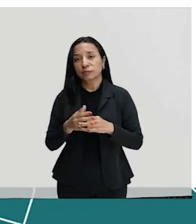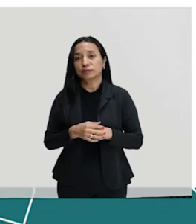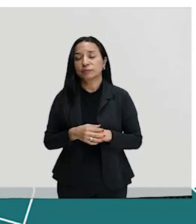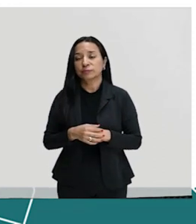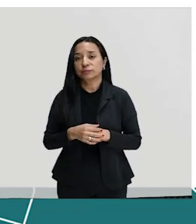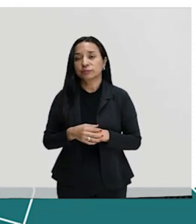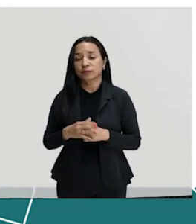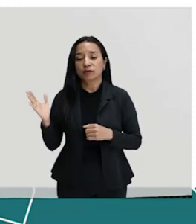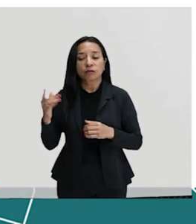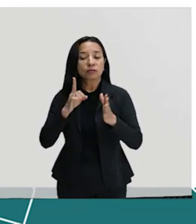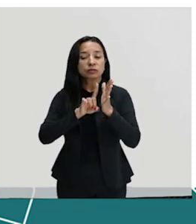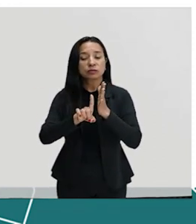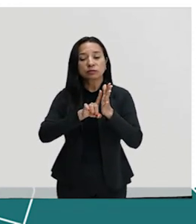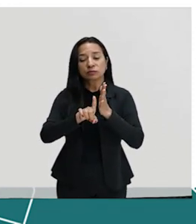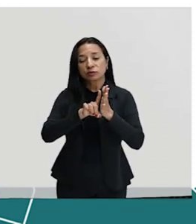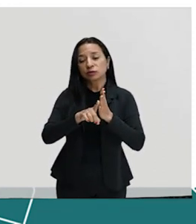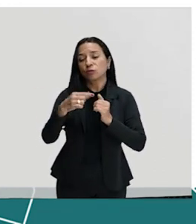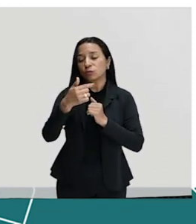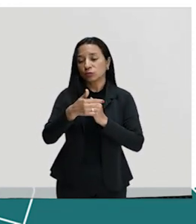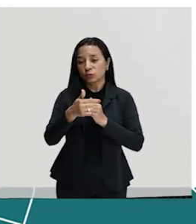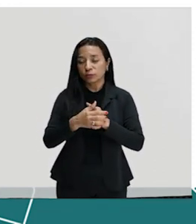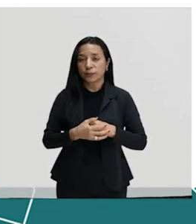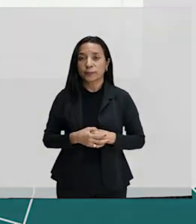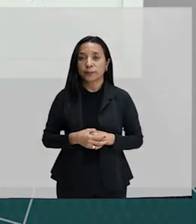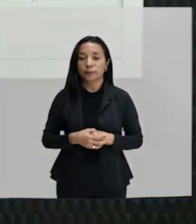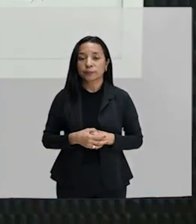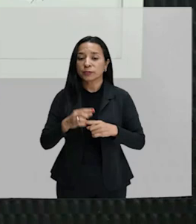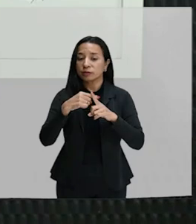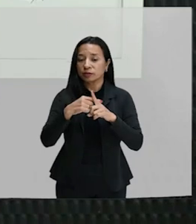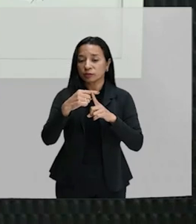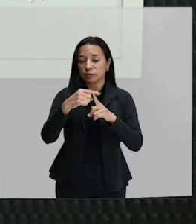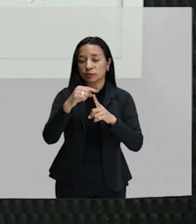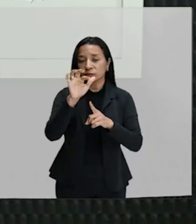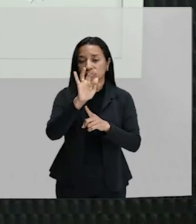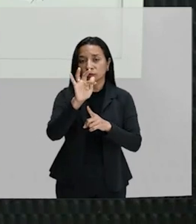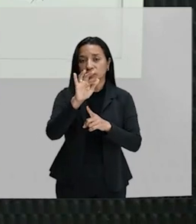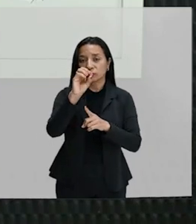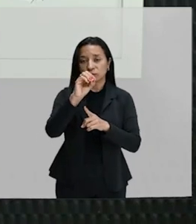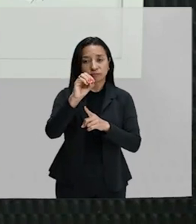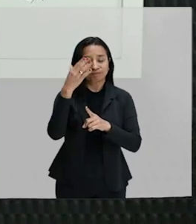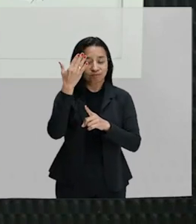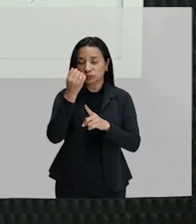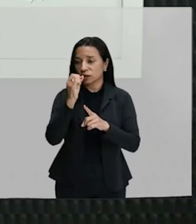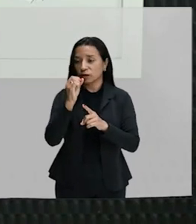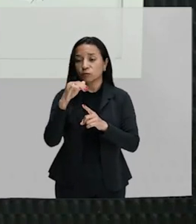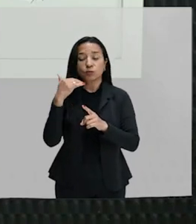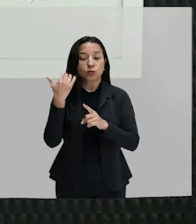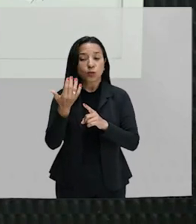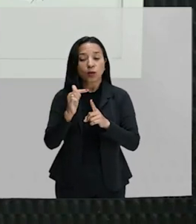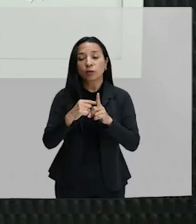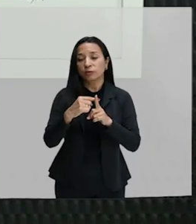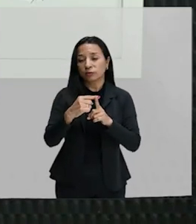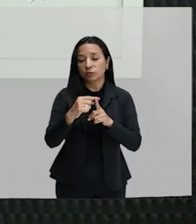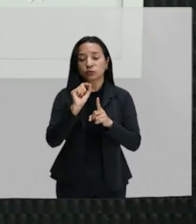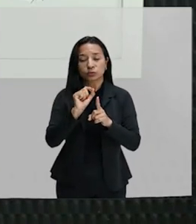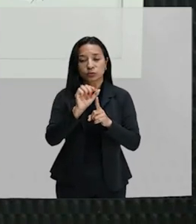questão do então uma temperatura na escala faren eu não sei que temperatura é essa vou chamar aqui só de